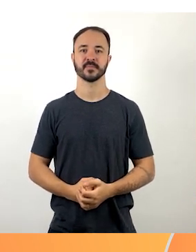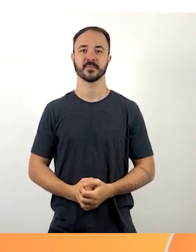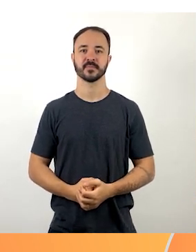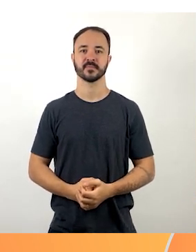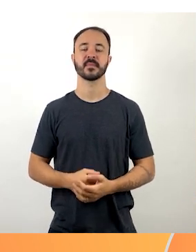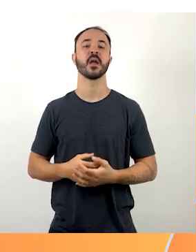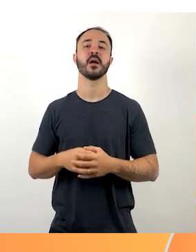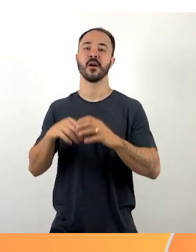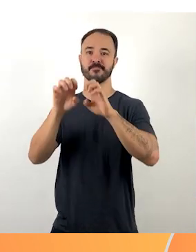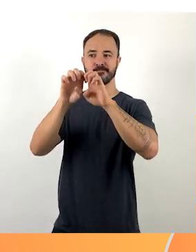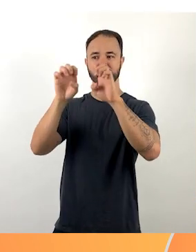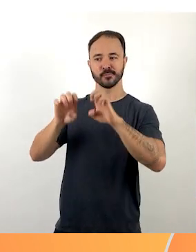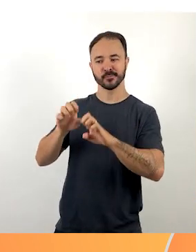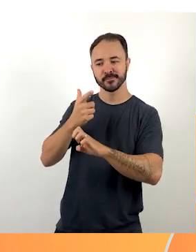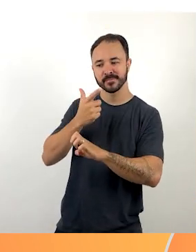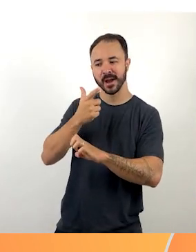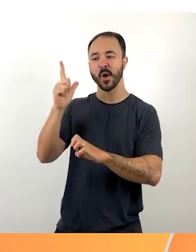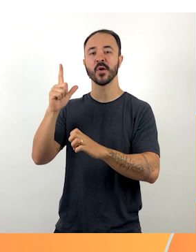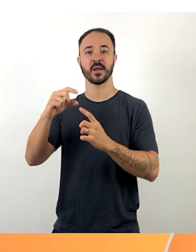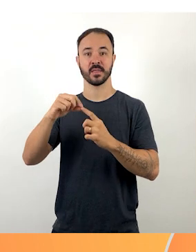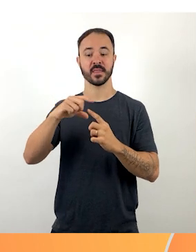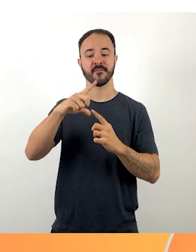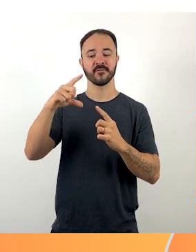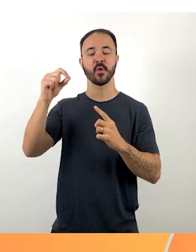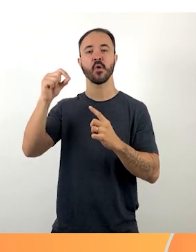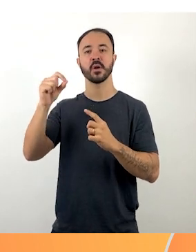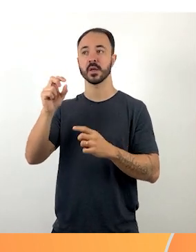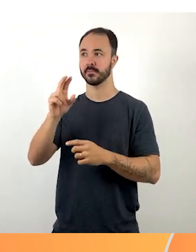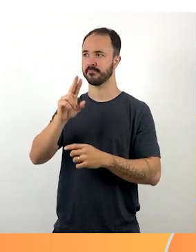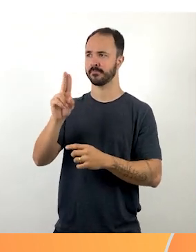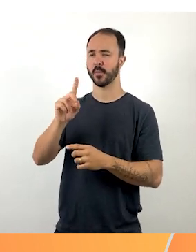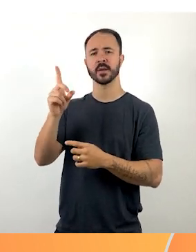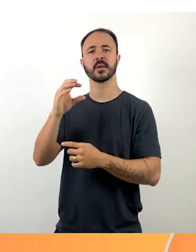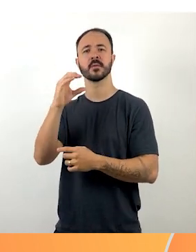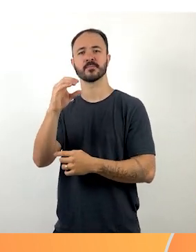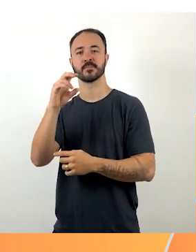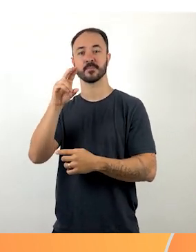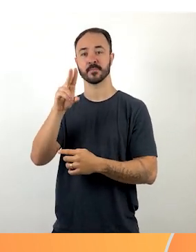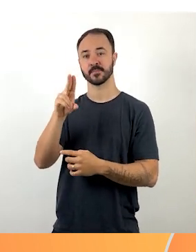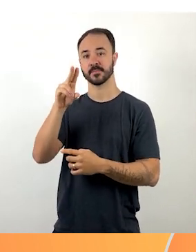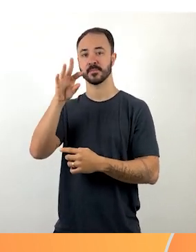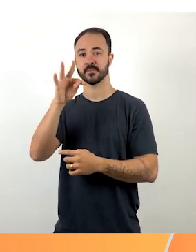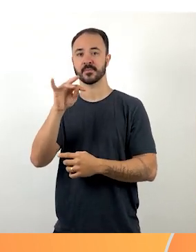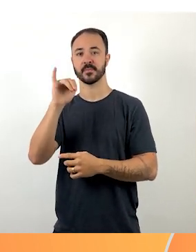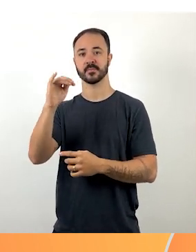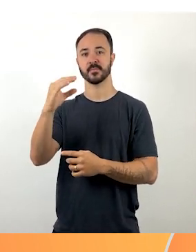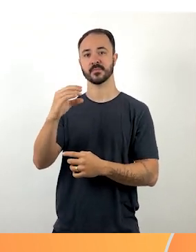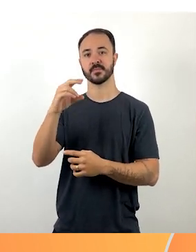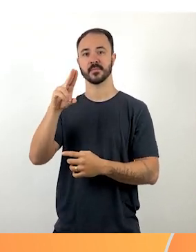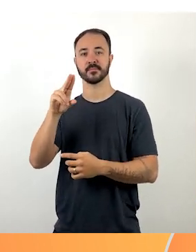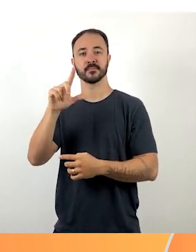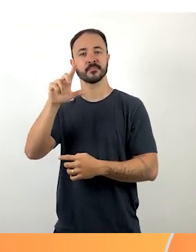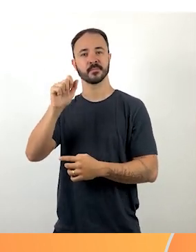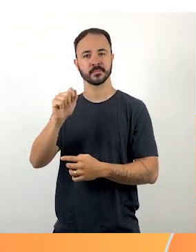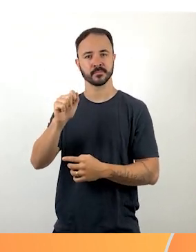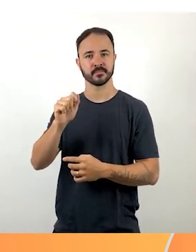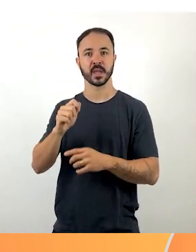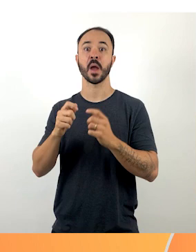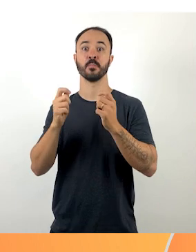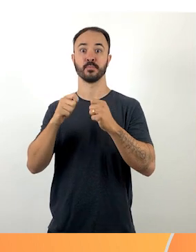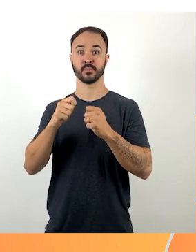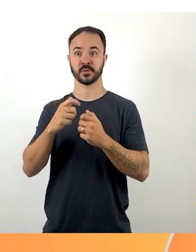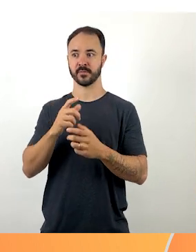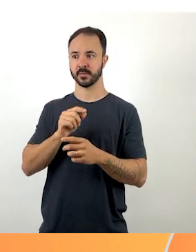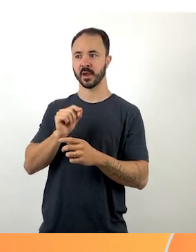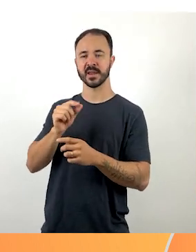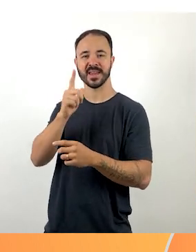Uma outra estrutura da nossa epiderme foliar é a cutícula. A cutícula possui uma espessura e capacidade para reter